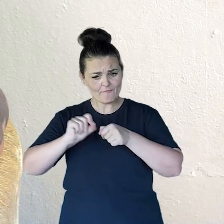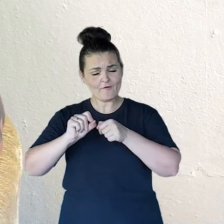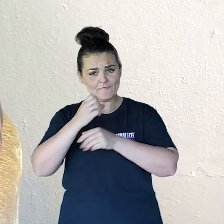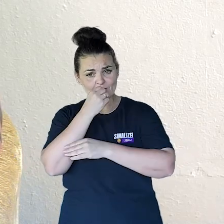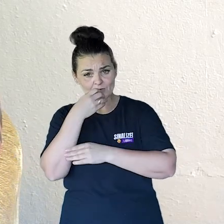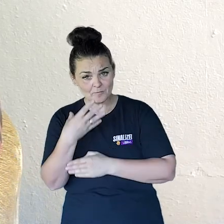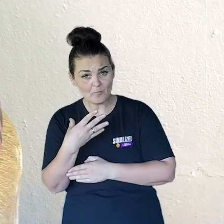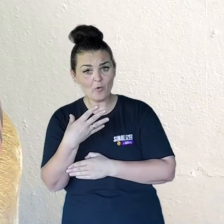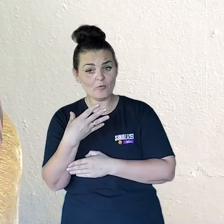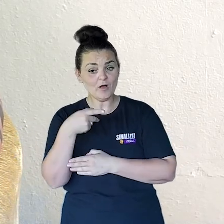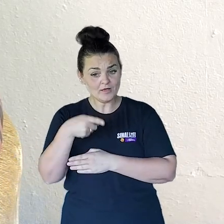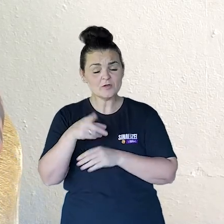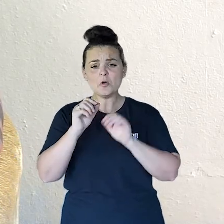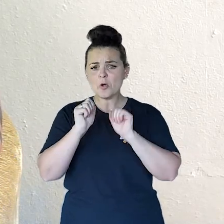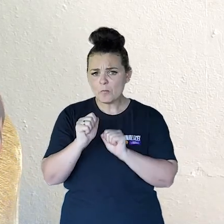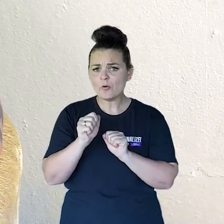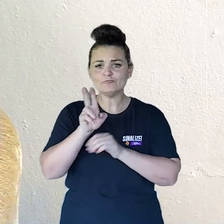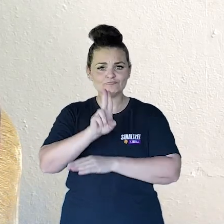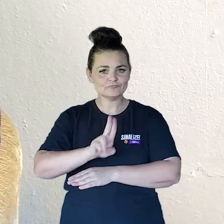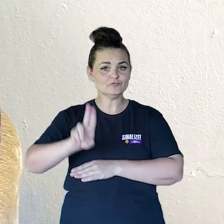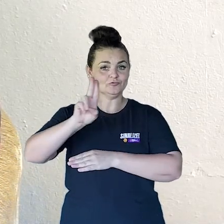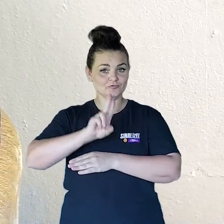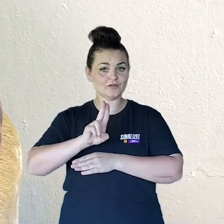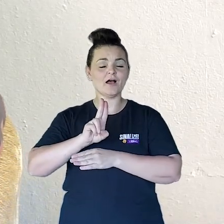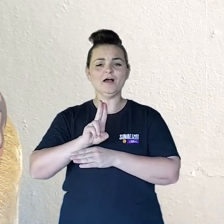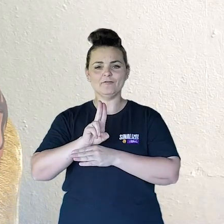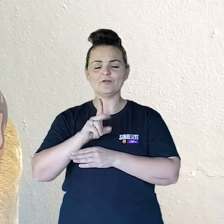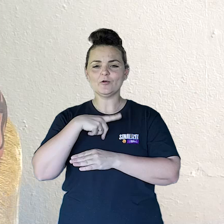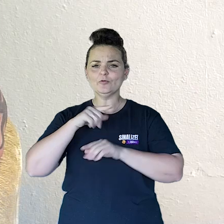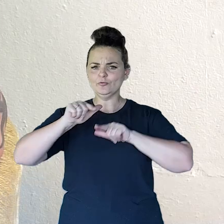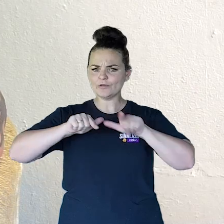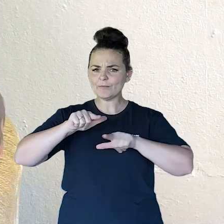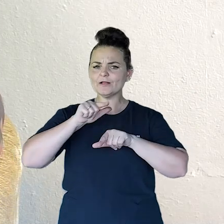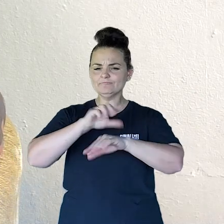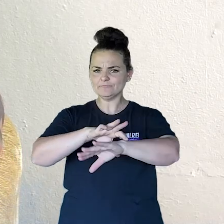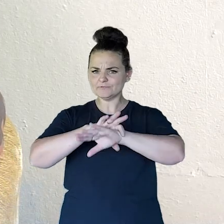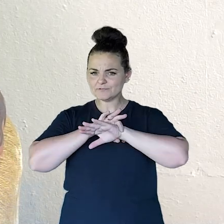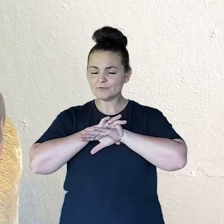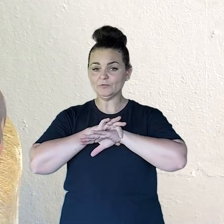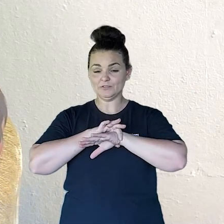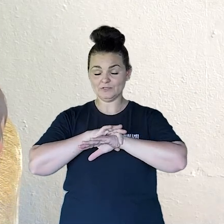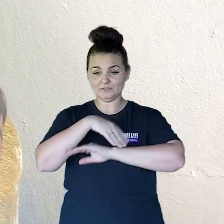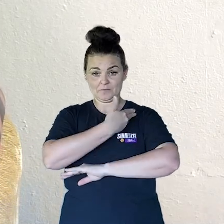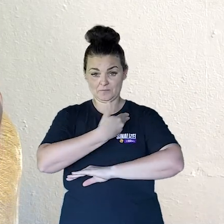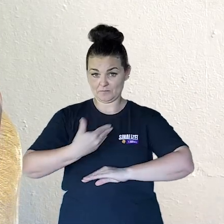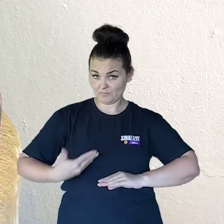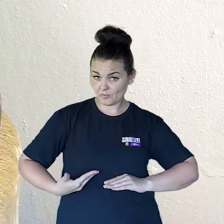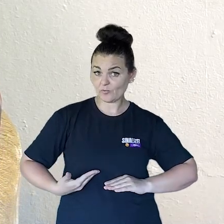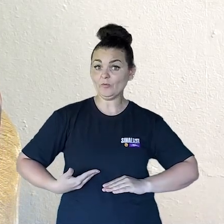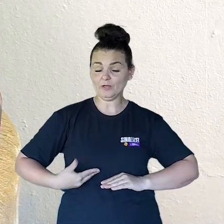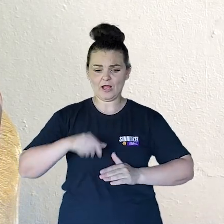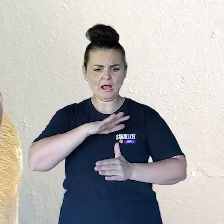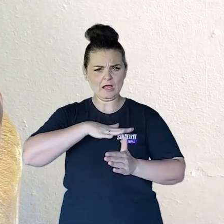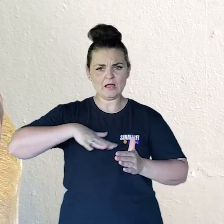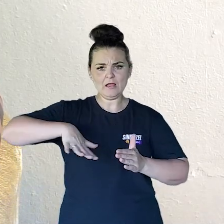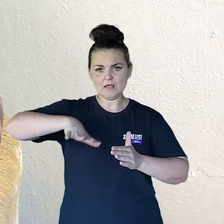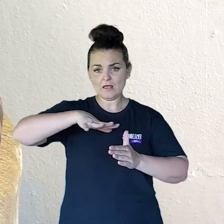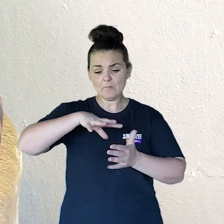você tem um feedback. Porque quando você está principalmente na área de segurança pública, é uma área muito que você às vezes fica bem,